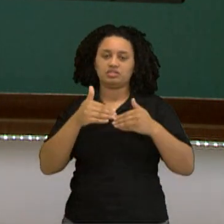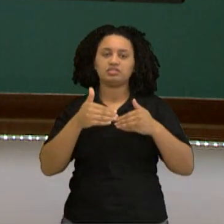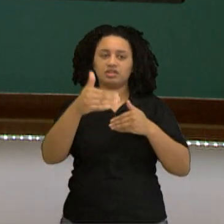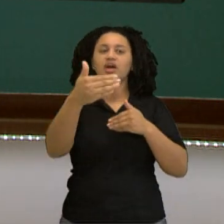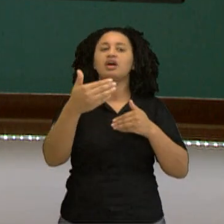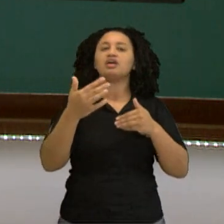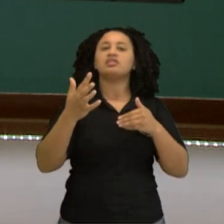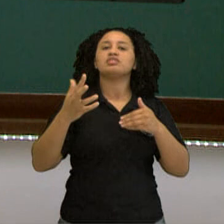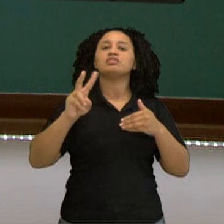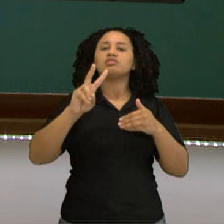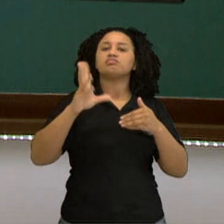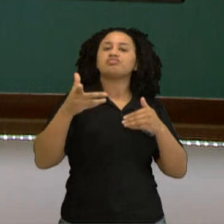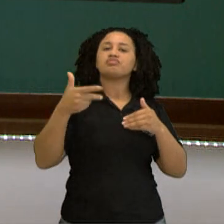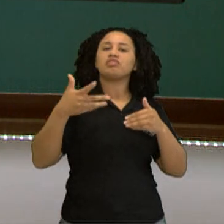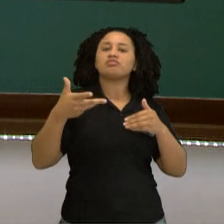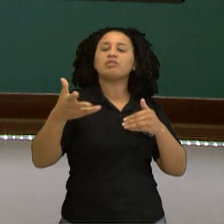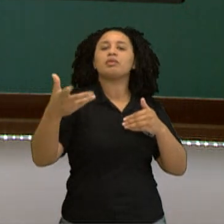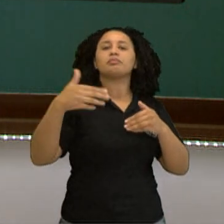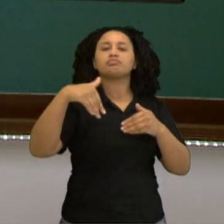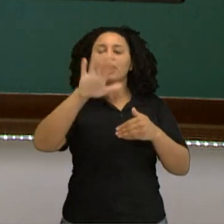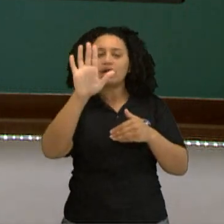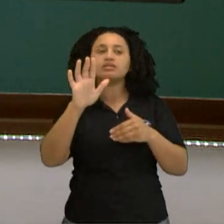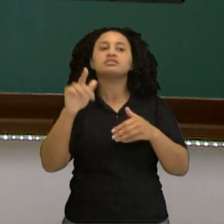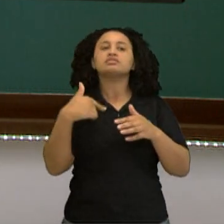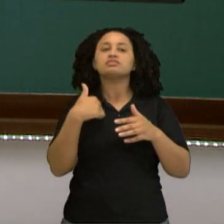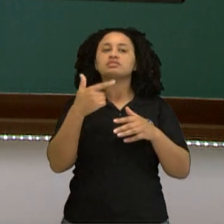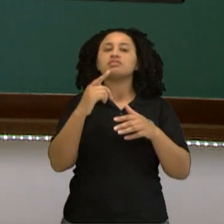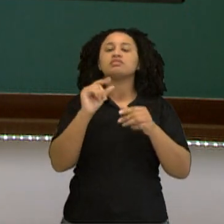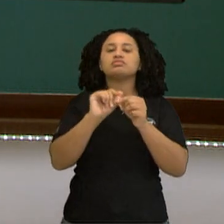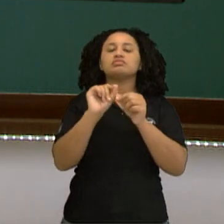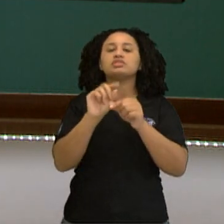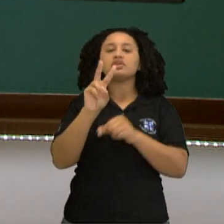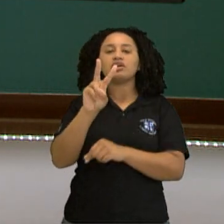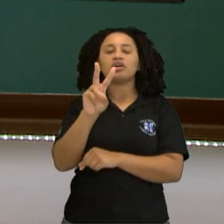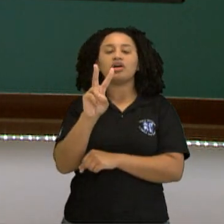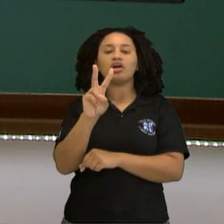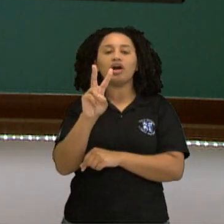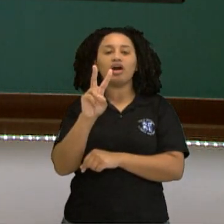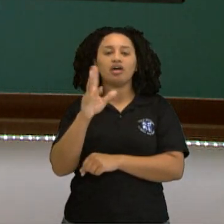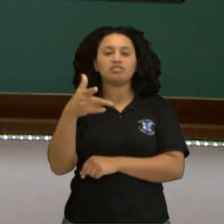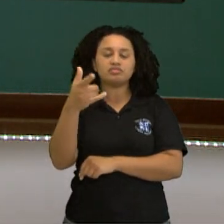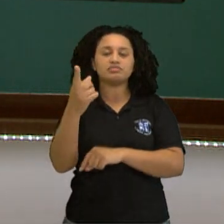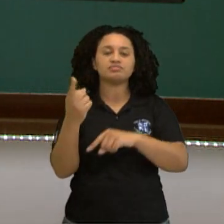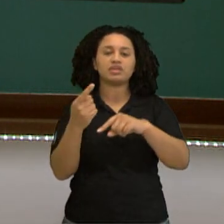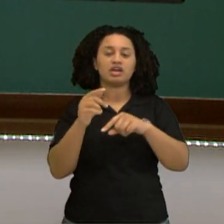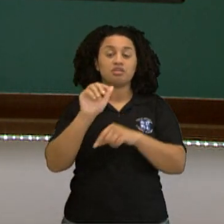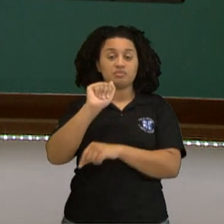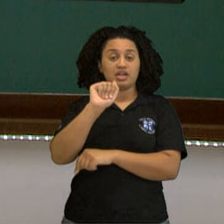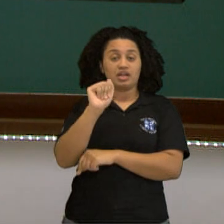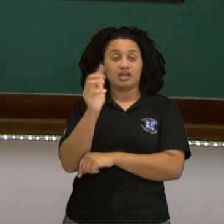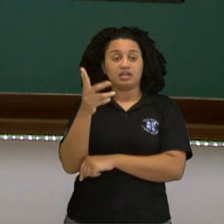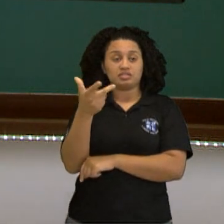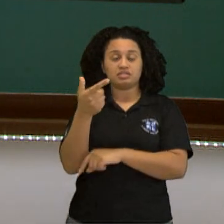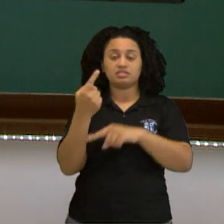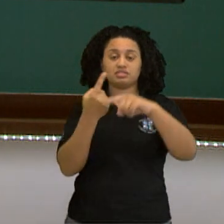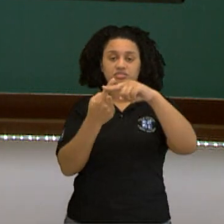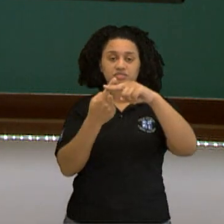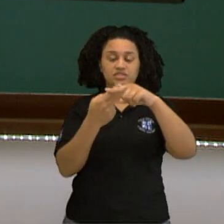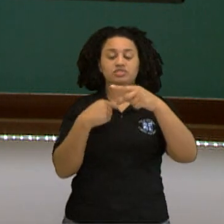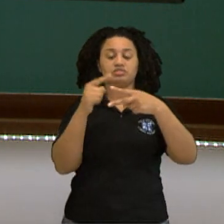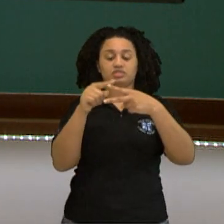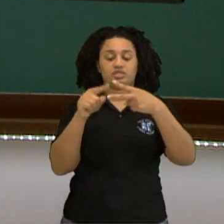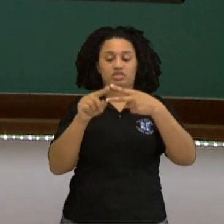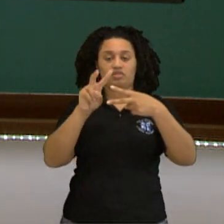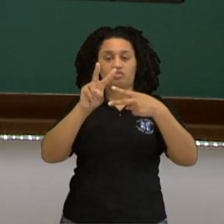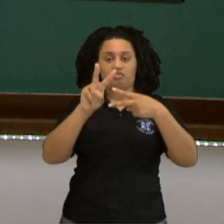ganhar velocidade, certo? E com isso eu vou estar tendo uma velocidade, uma aceleração positiva, ou seja, o